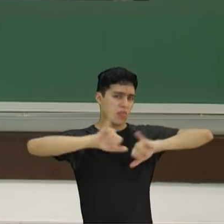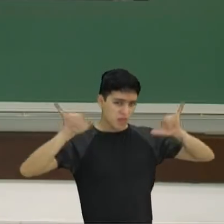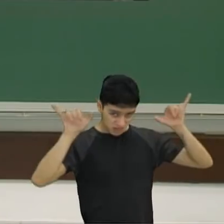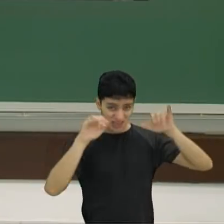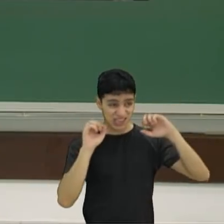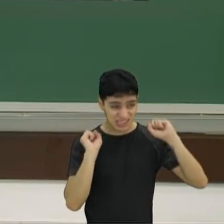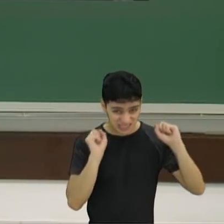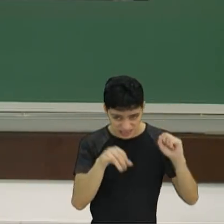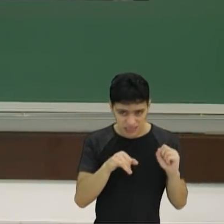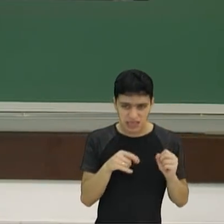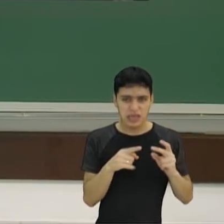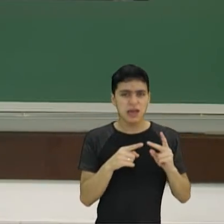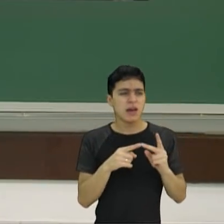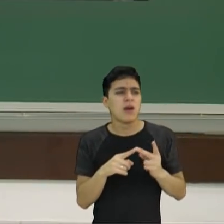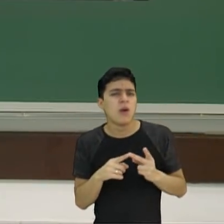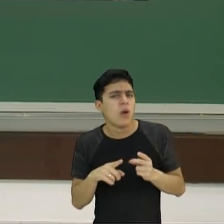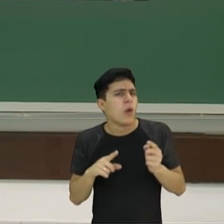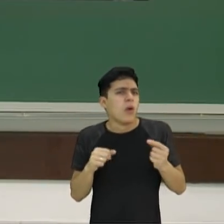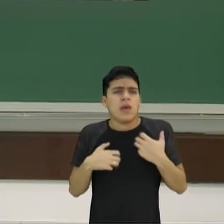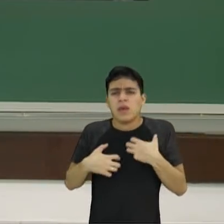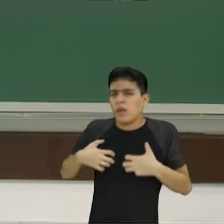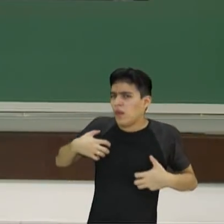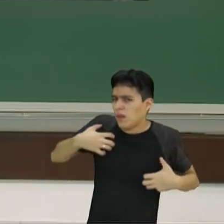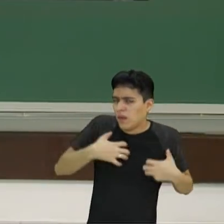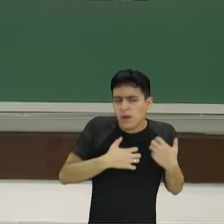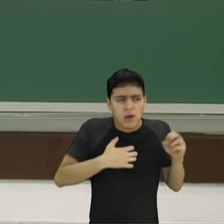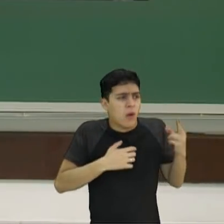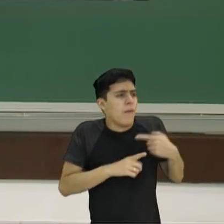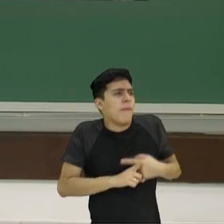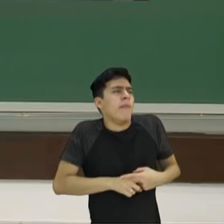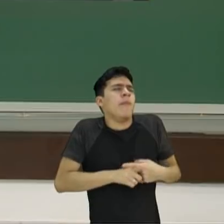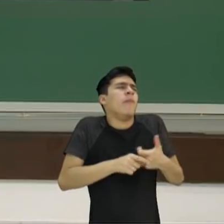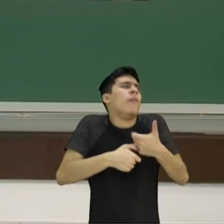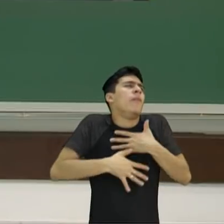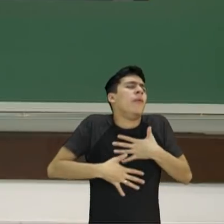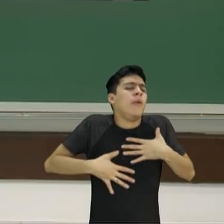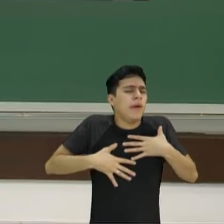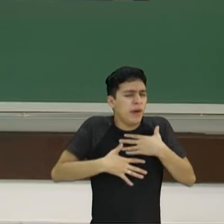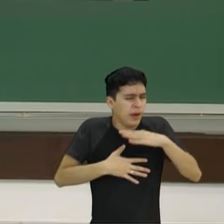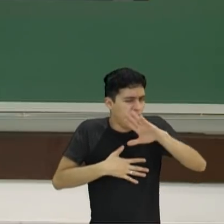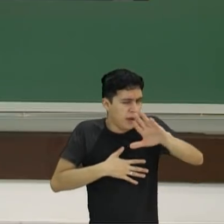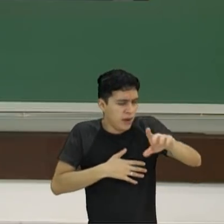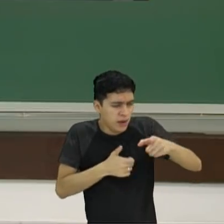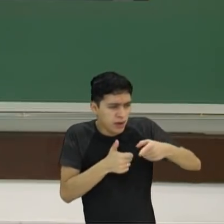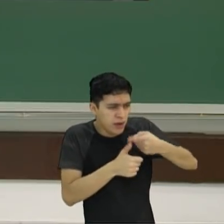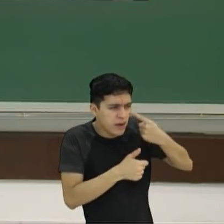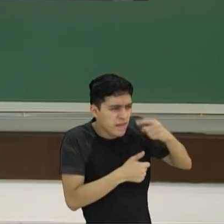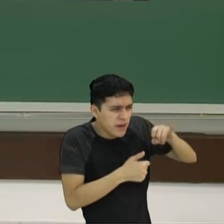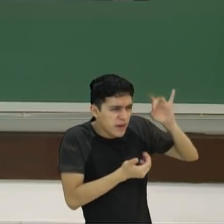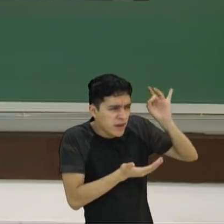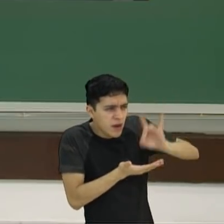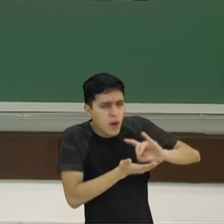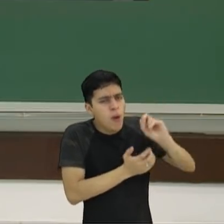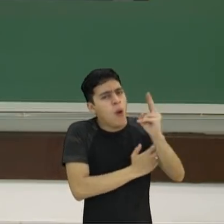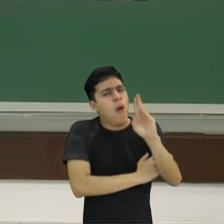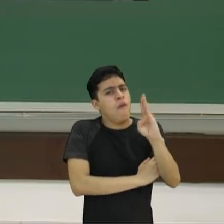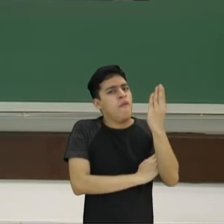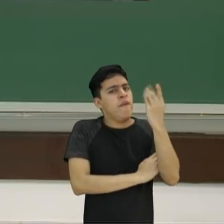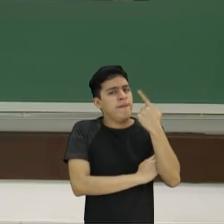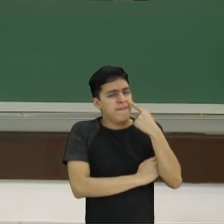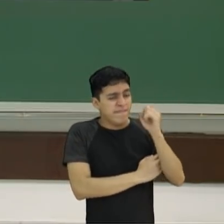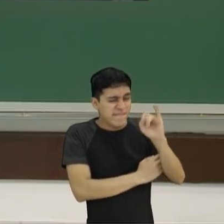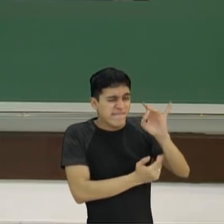Se ela causa ou algo muito ruim ou algo muito bom em você, verifique se ela não é falsa, se ela realmente é